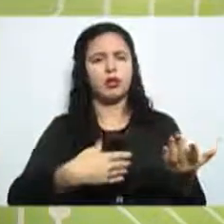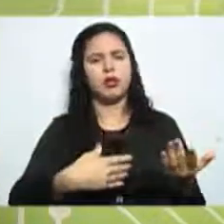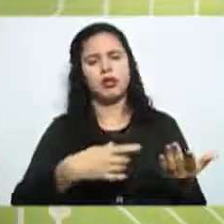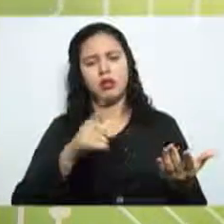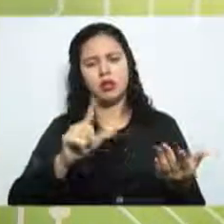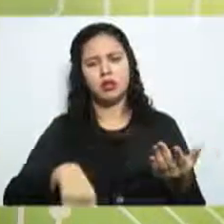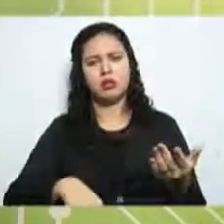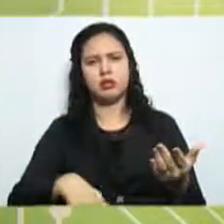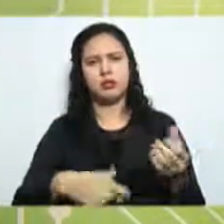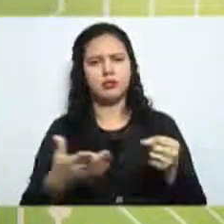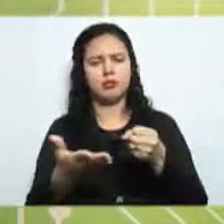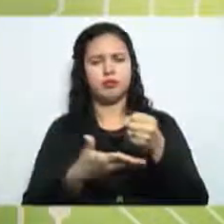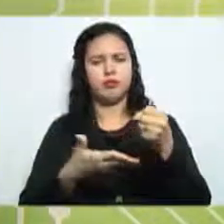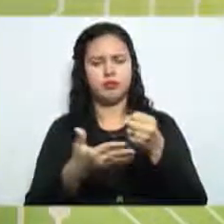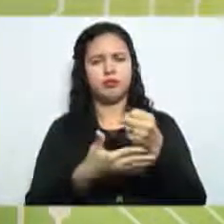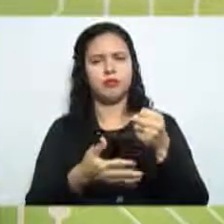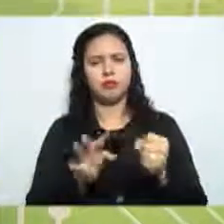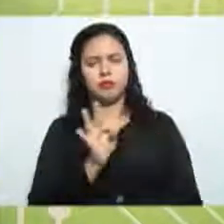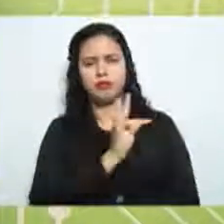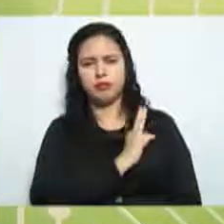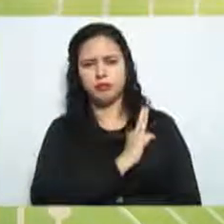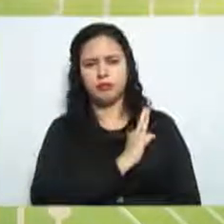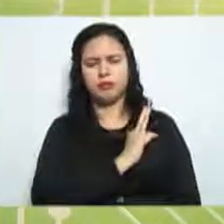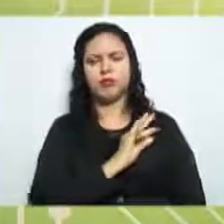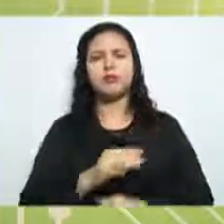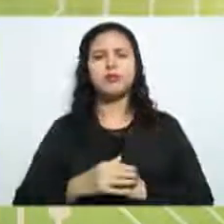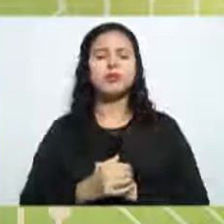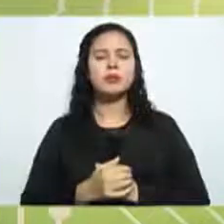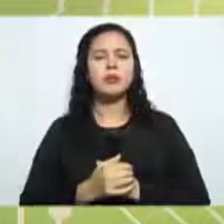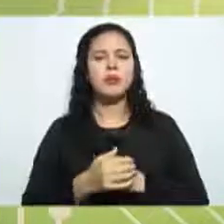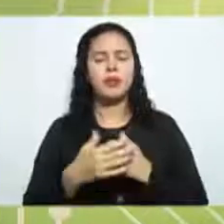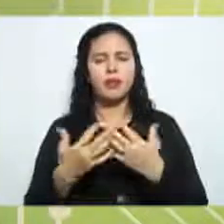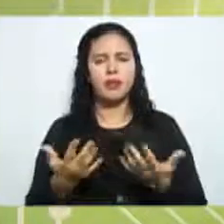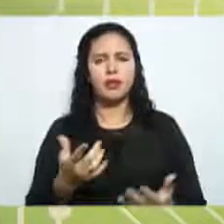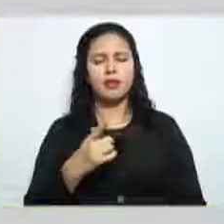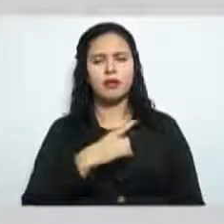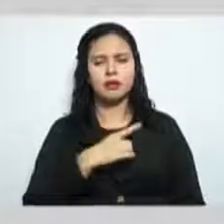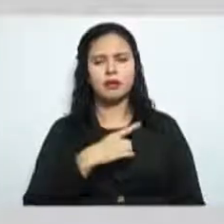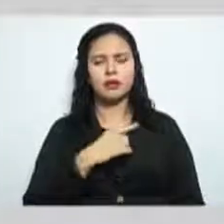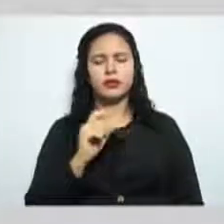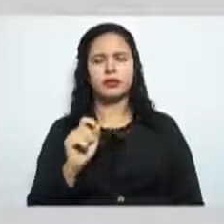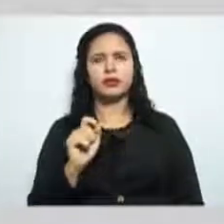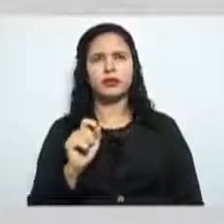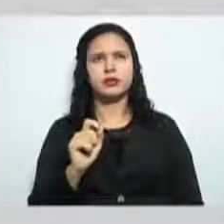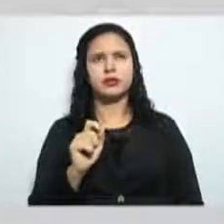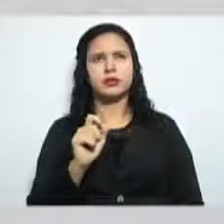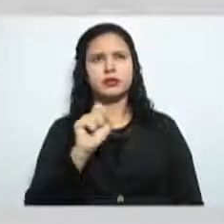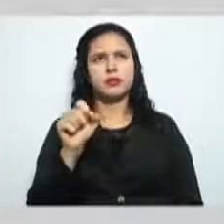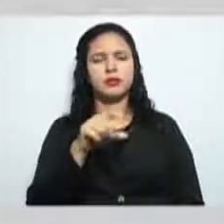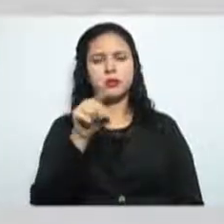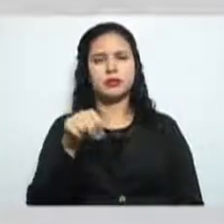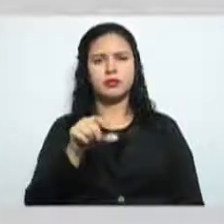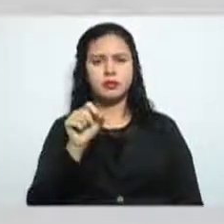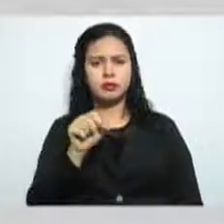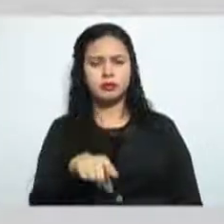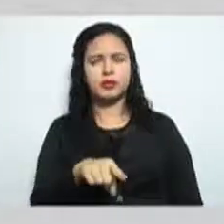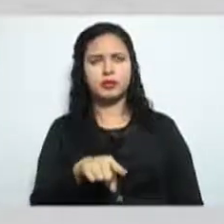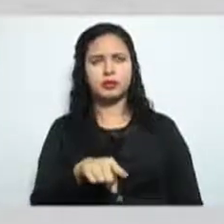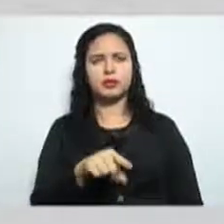na técnica. E baseado nessas ideias, nós temos um questionamento para levantar para